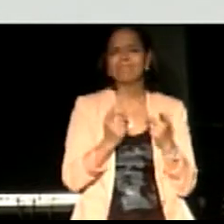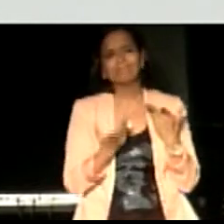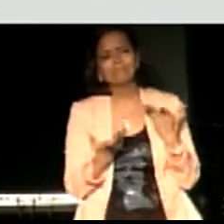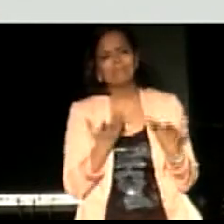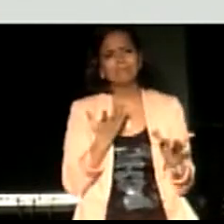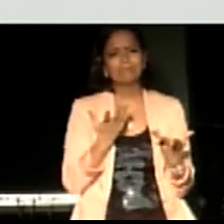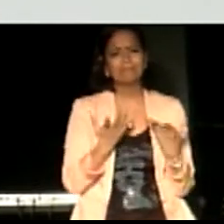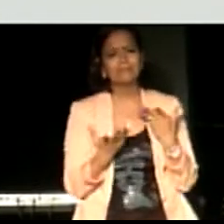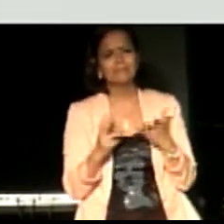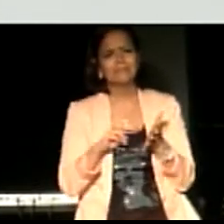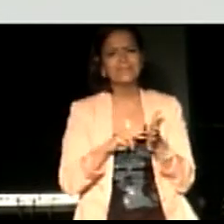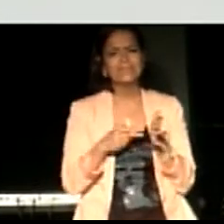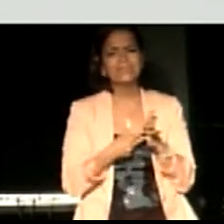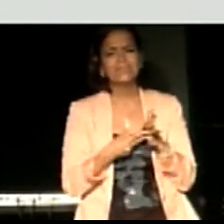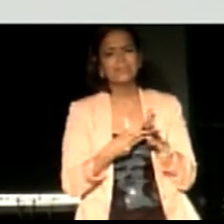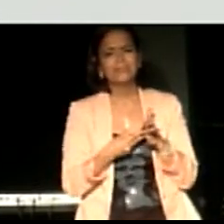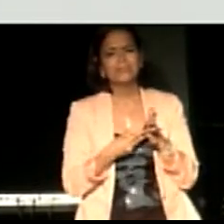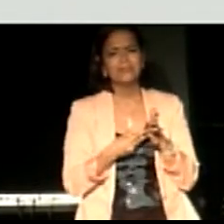fato, essa